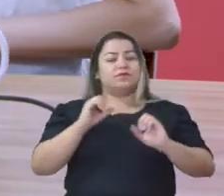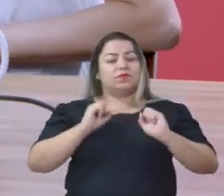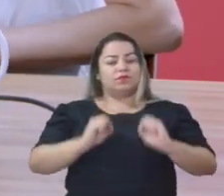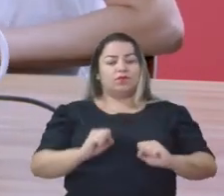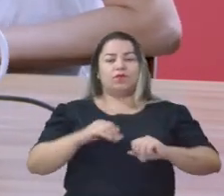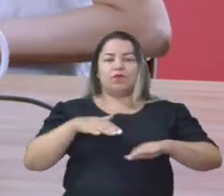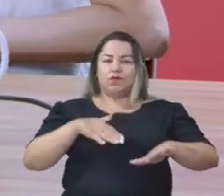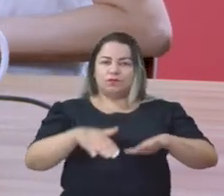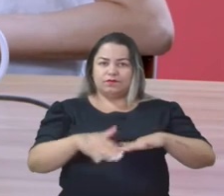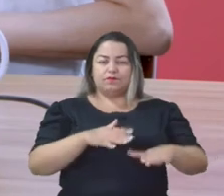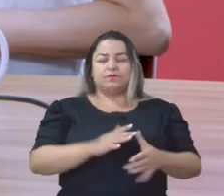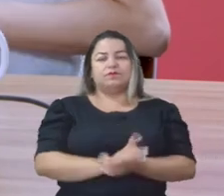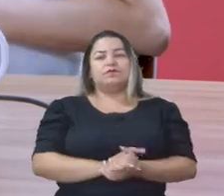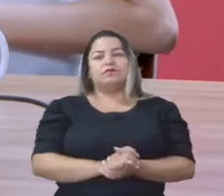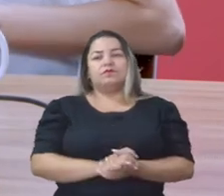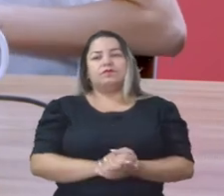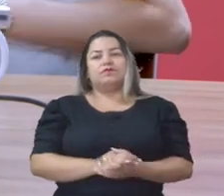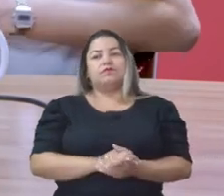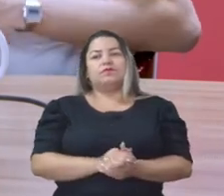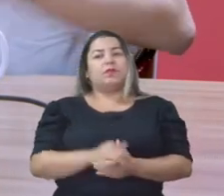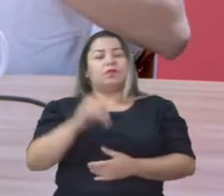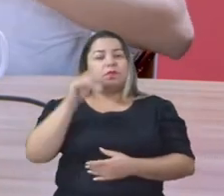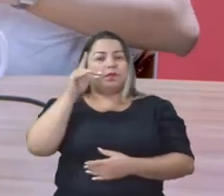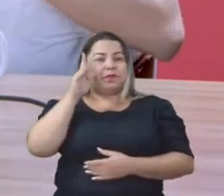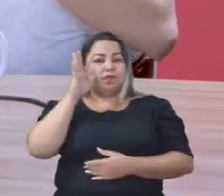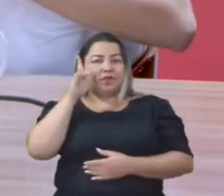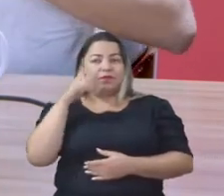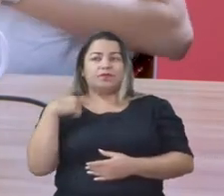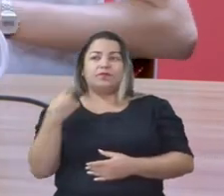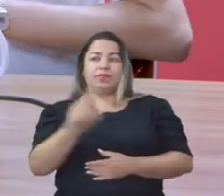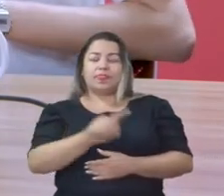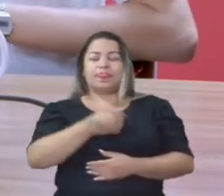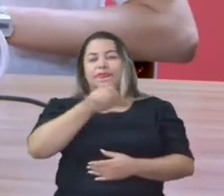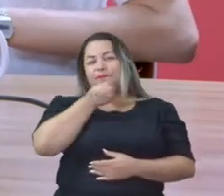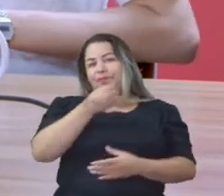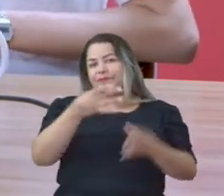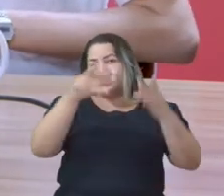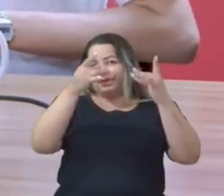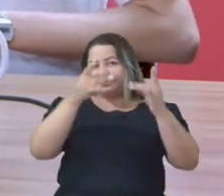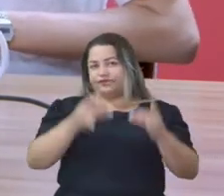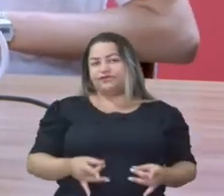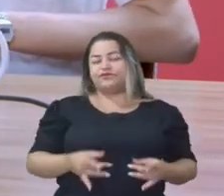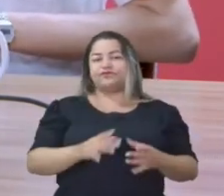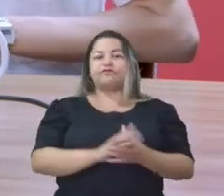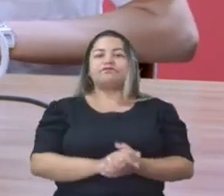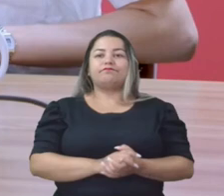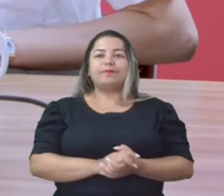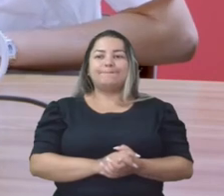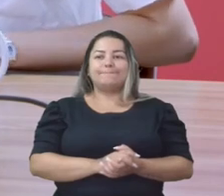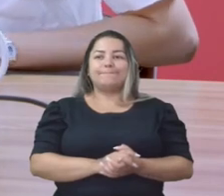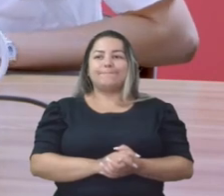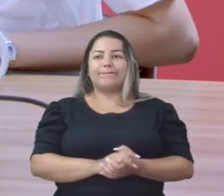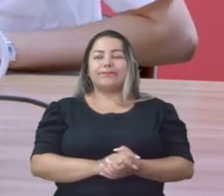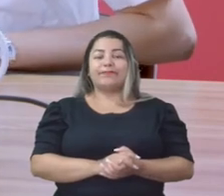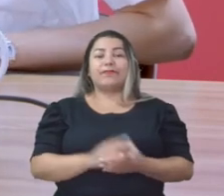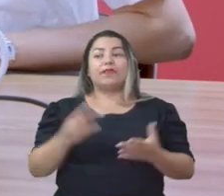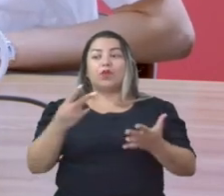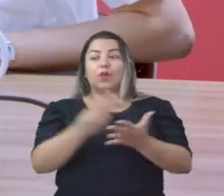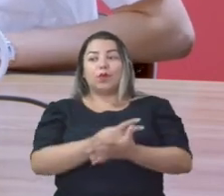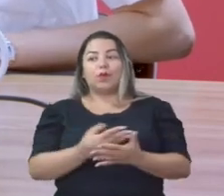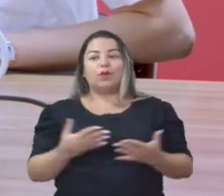Tremer. E é um quadro onde a gente traz curiosidades e o nosso entrevistado traz detalhes sobre essas curiosidades. Vem